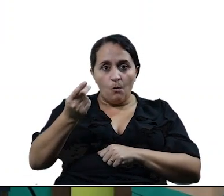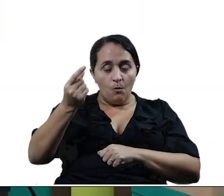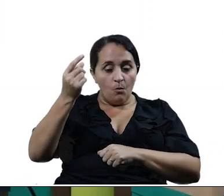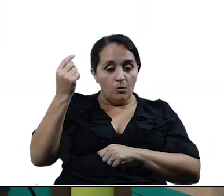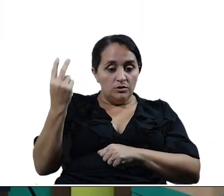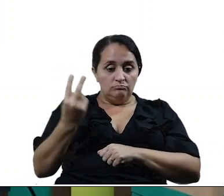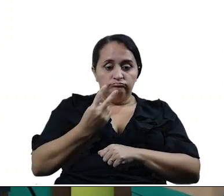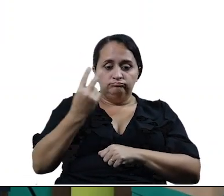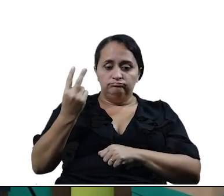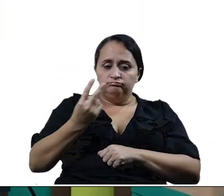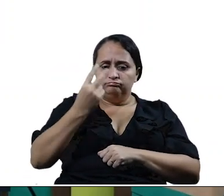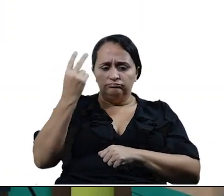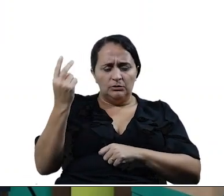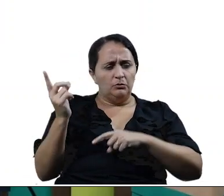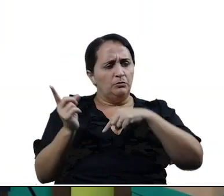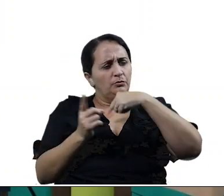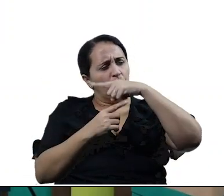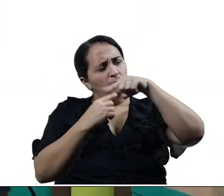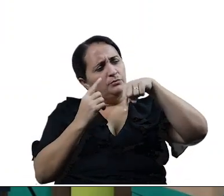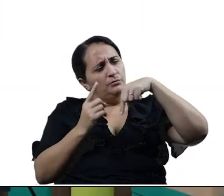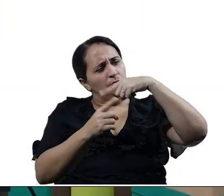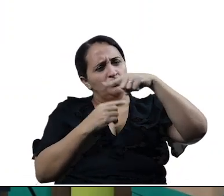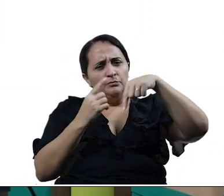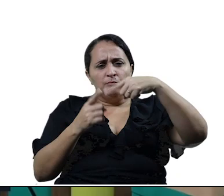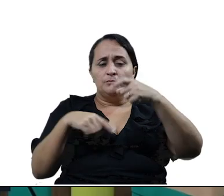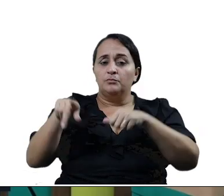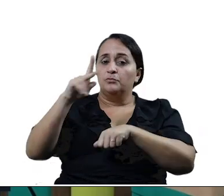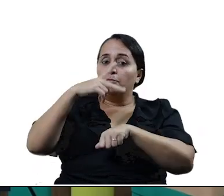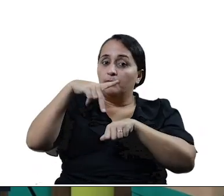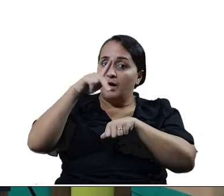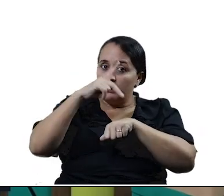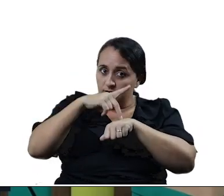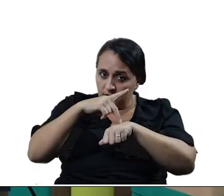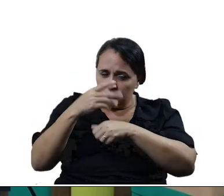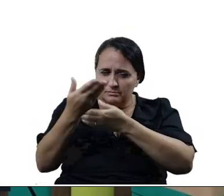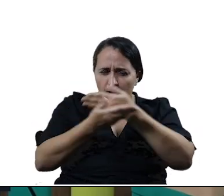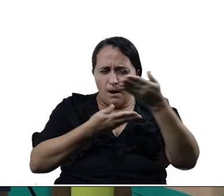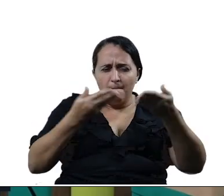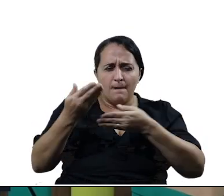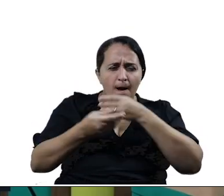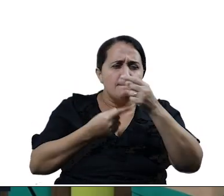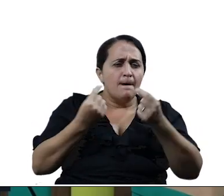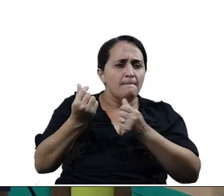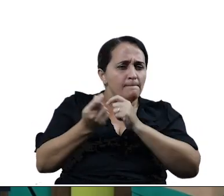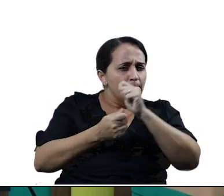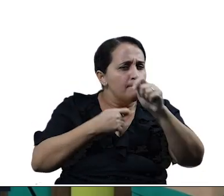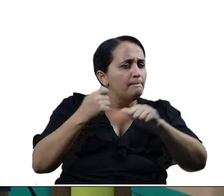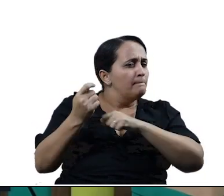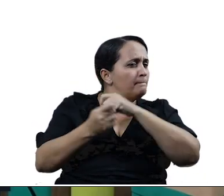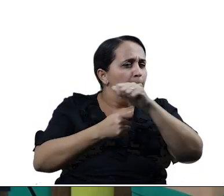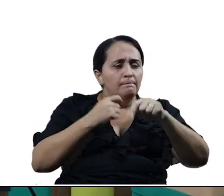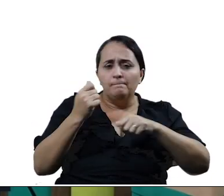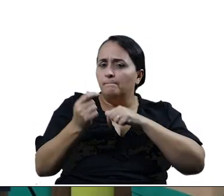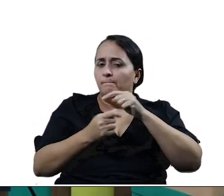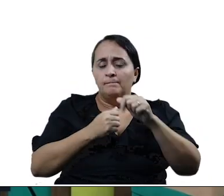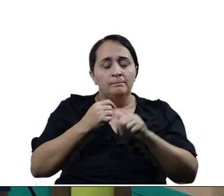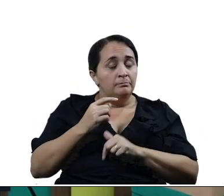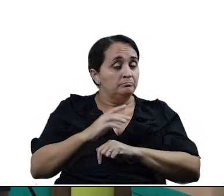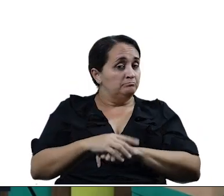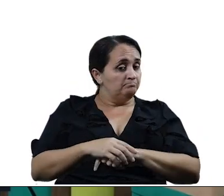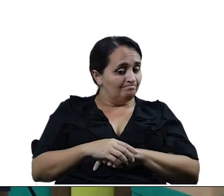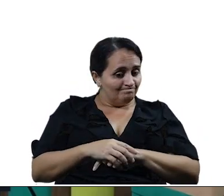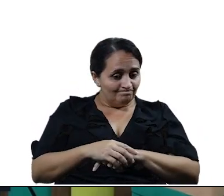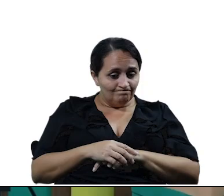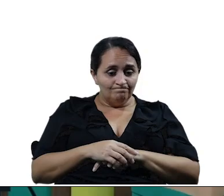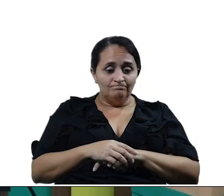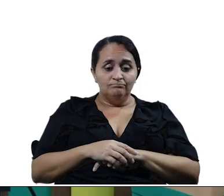financeiros circulando aí pelo nosso país. Como a gente viu nas aulas anteriores, 339